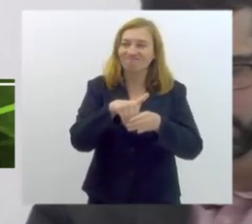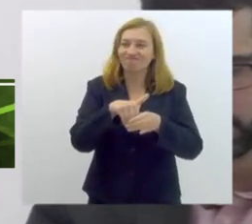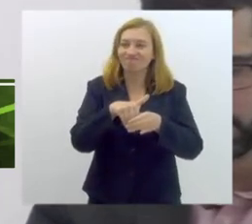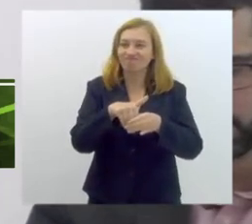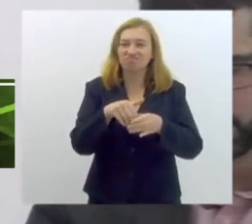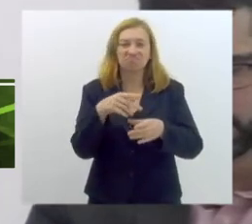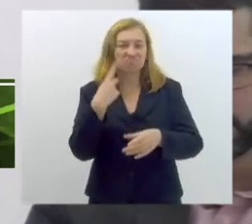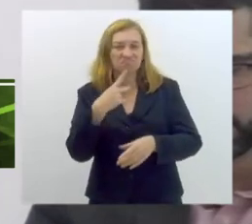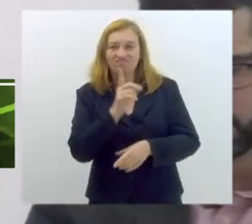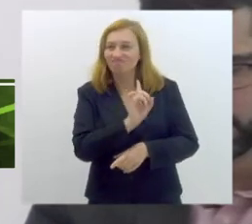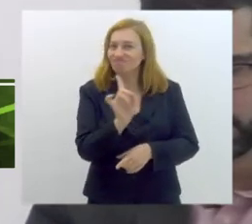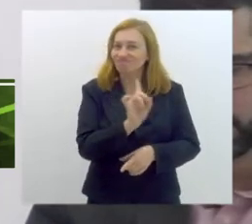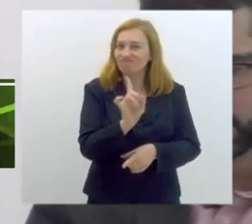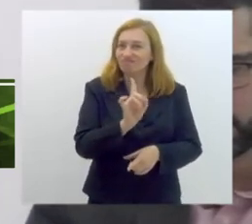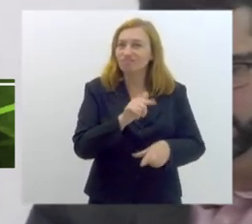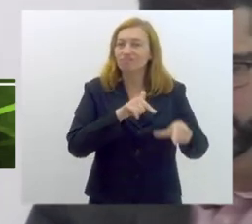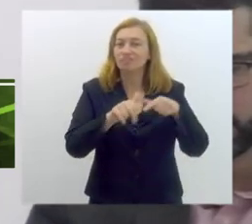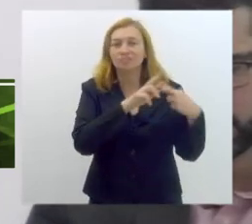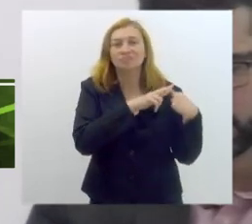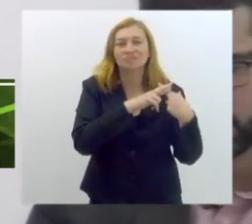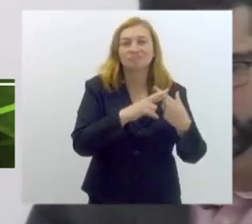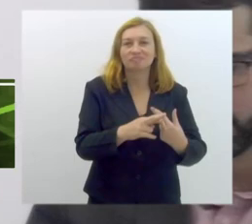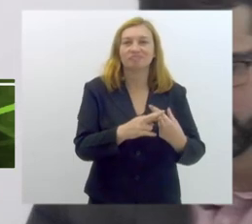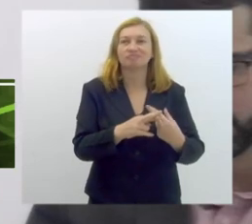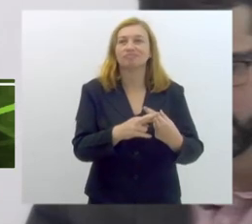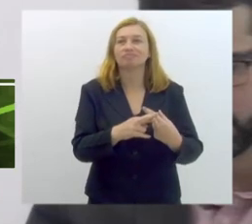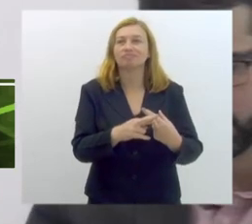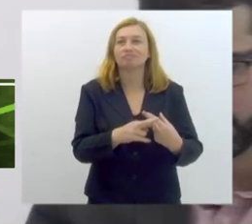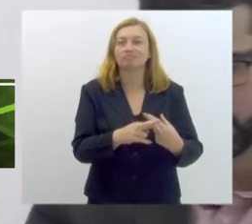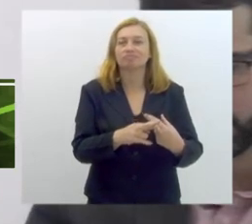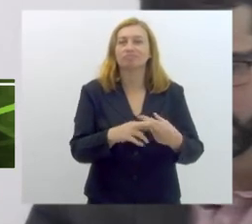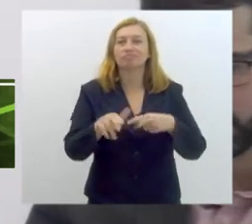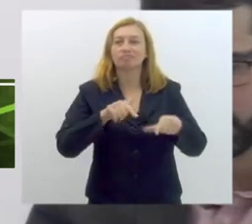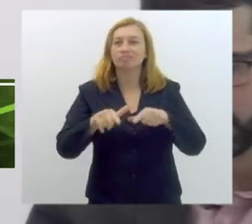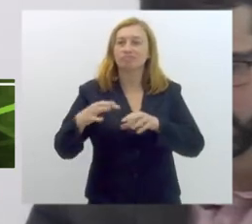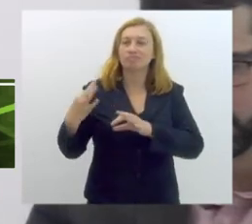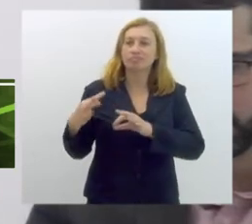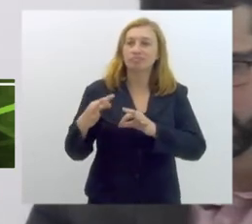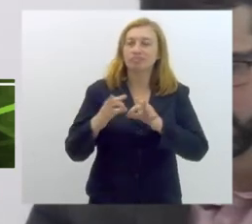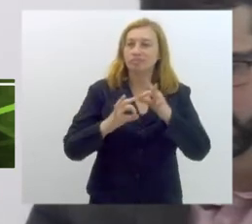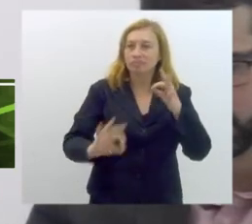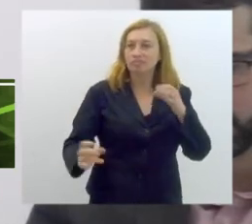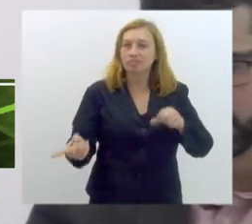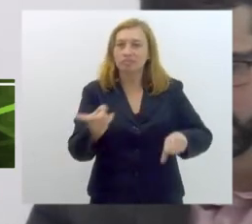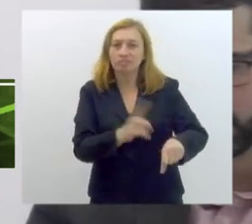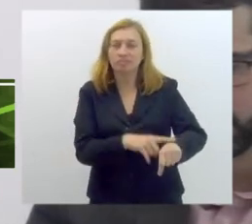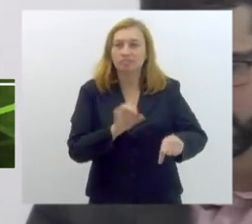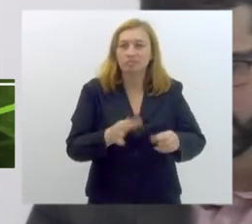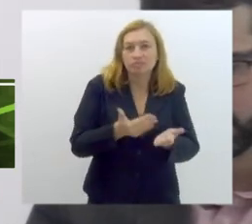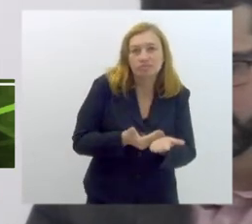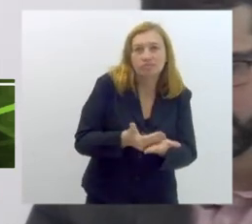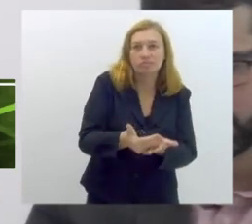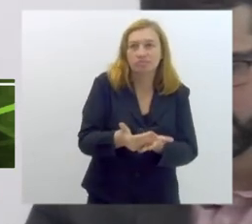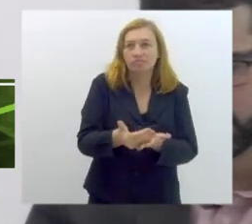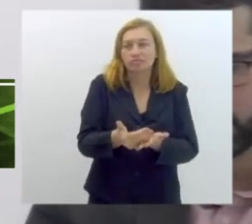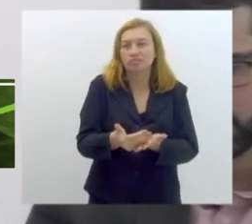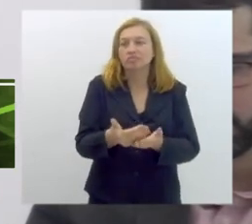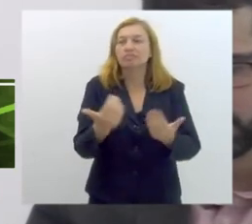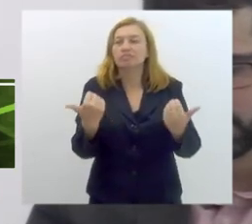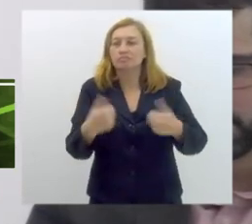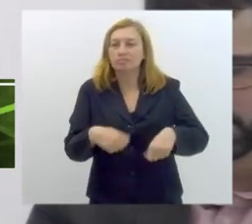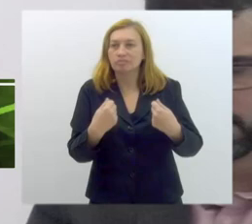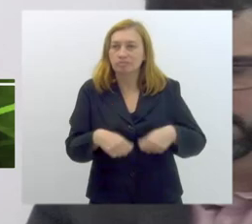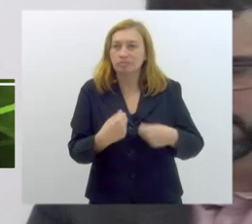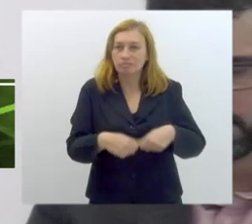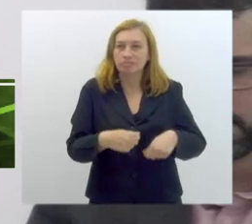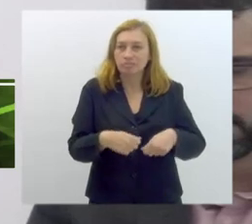trabalho político, é um trabalho de responsabilidade, é um trabalho a longo prazo, que a gente só está começando. Nós precisamos